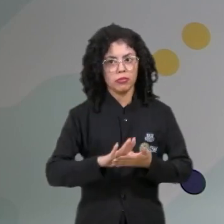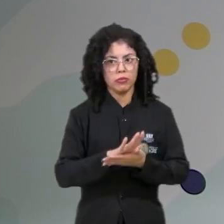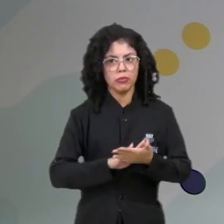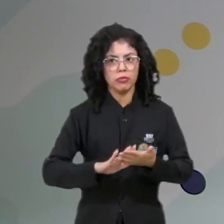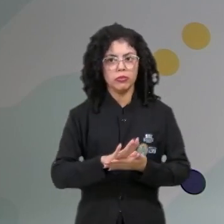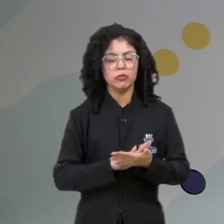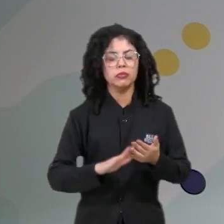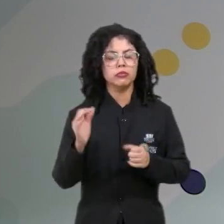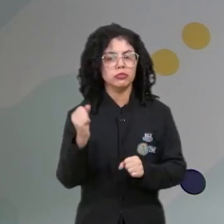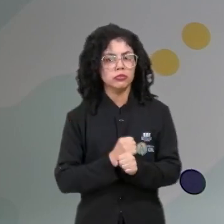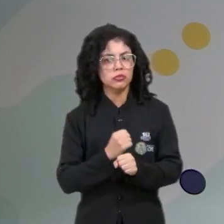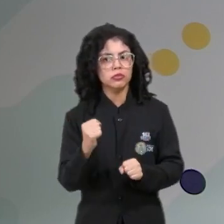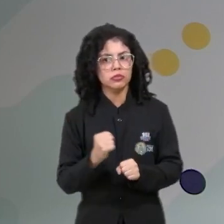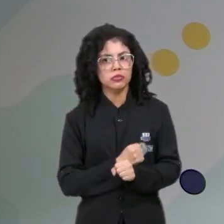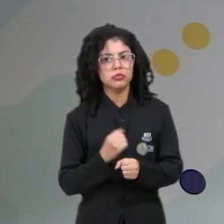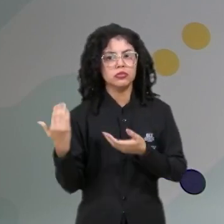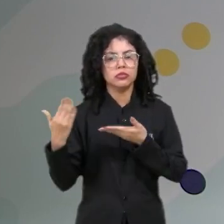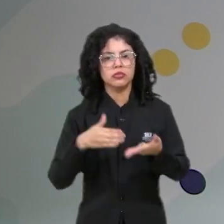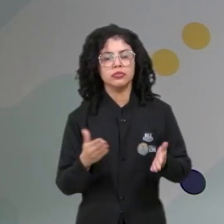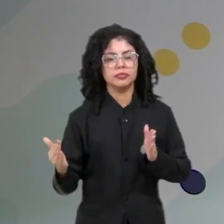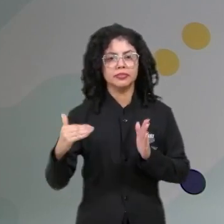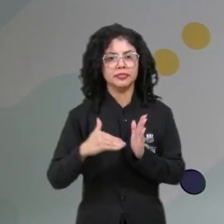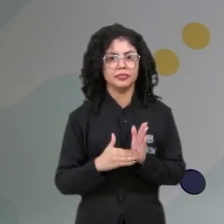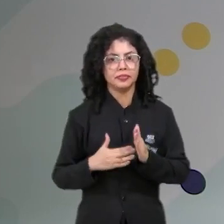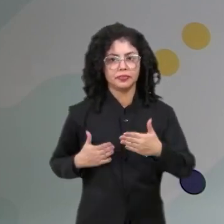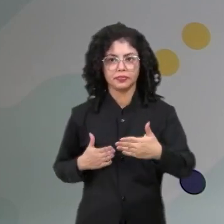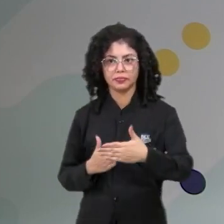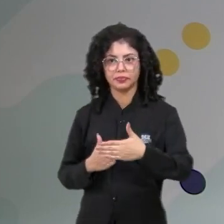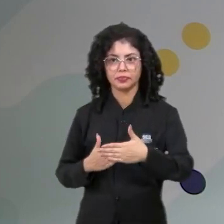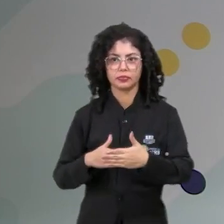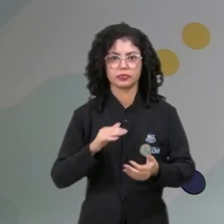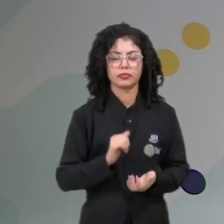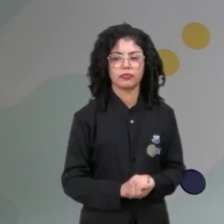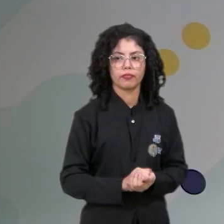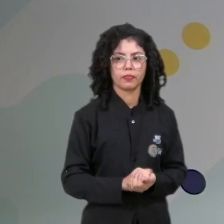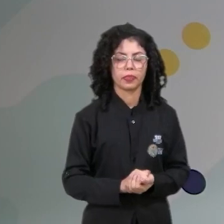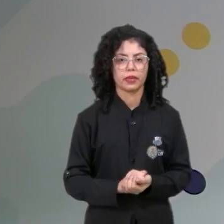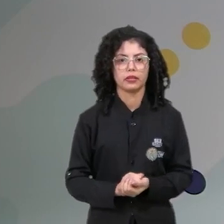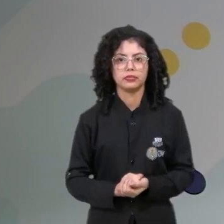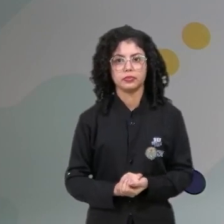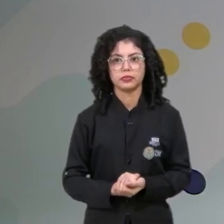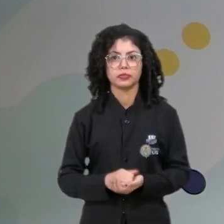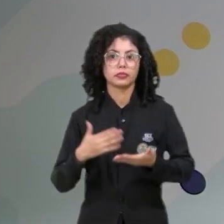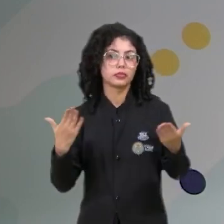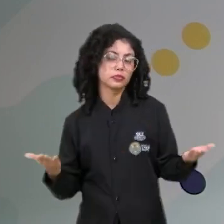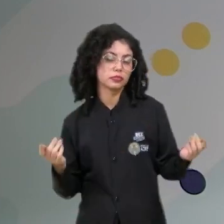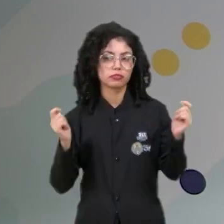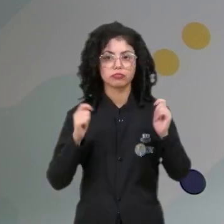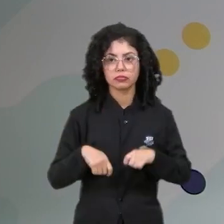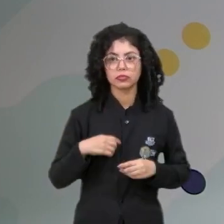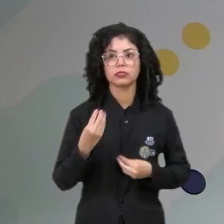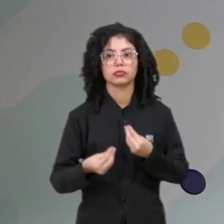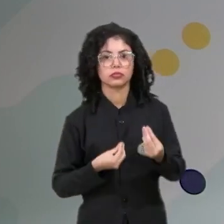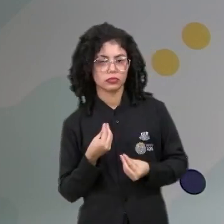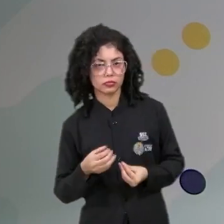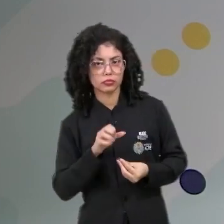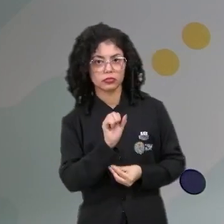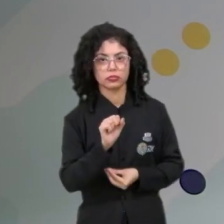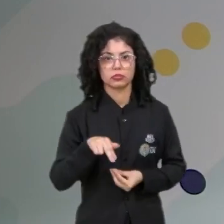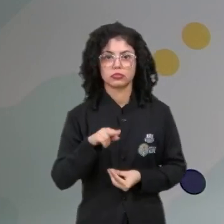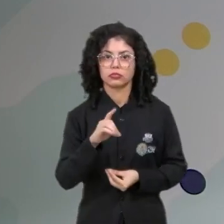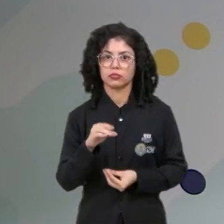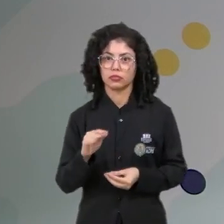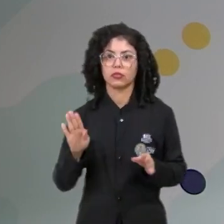aconteceria muitas construções e chegaria até o limite ali de Senador Guiomar, tá? poderia acontecer tanto com Senador quanto